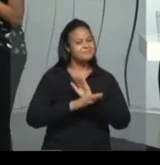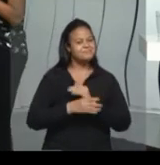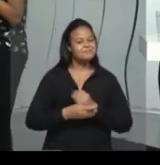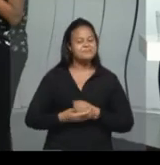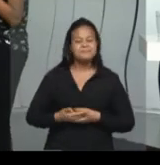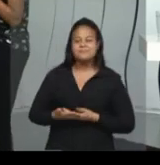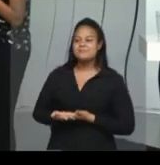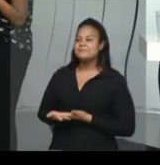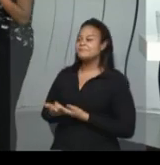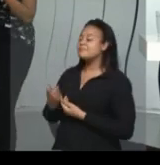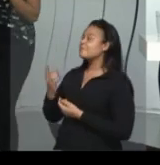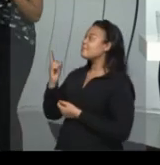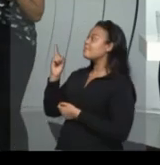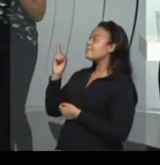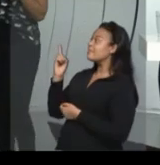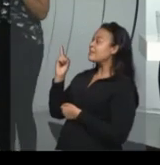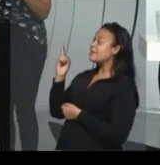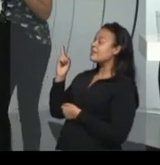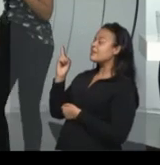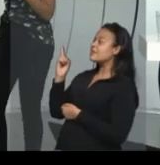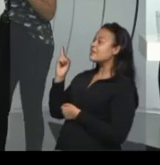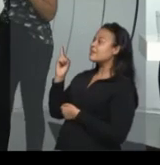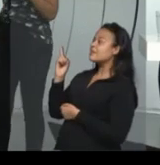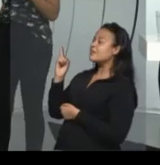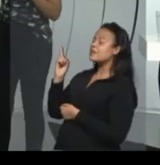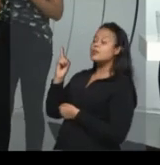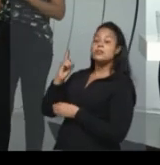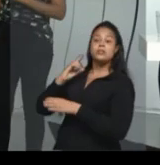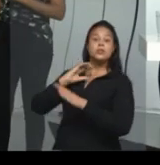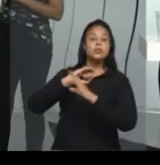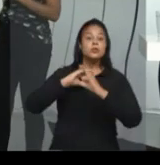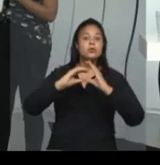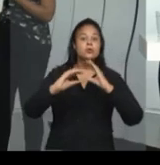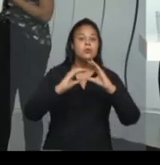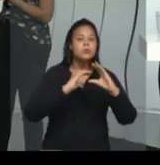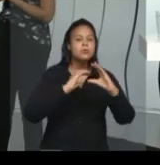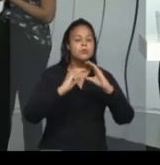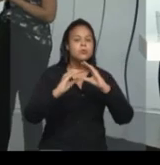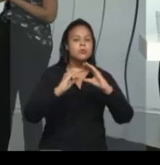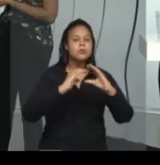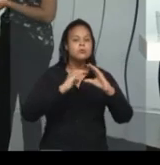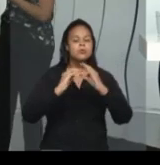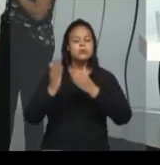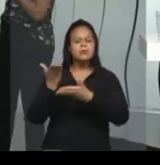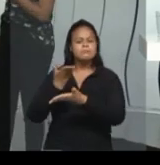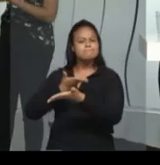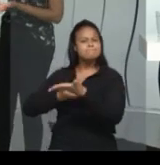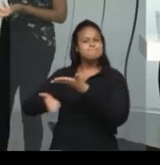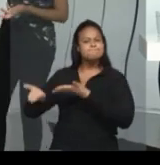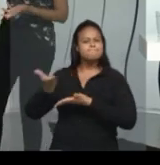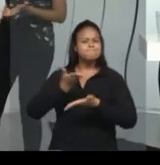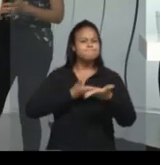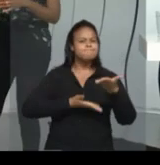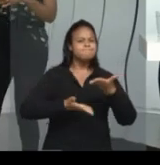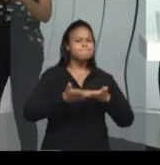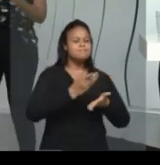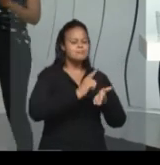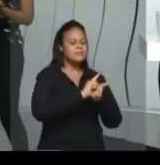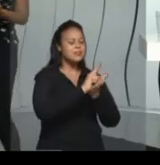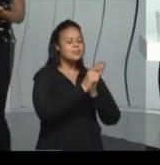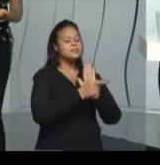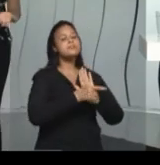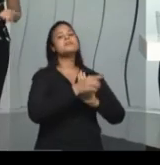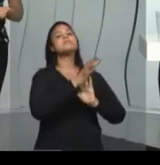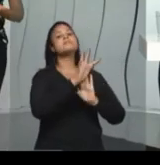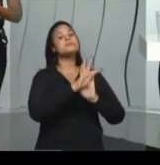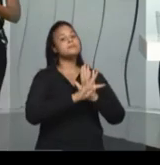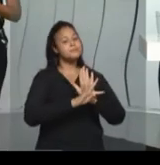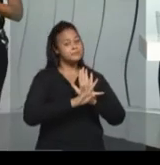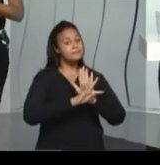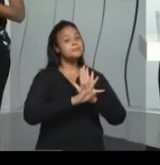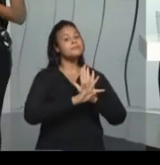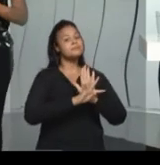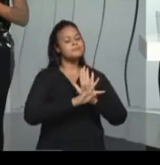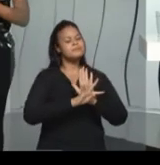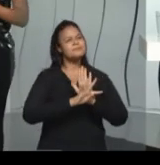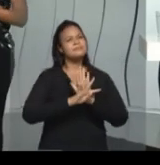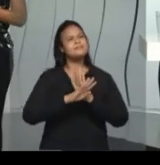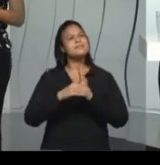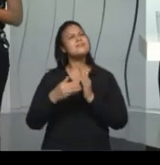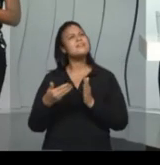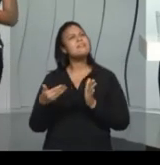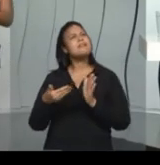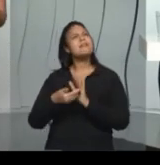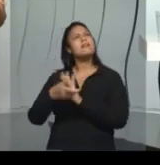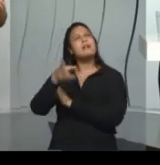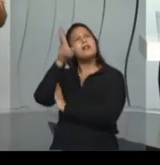olha, nós só nos comunicamos por intermédio dos gêneros. E aí, eu até lembro de